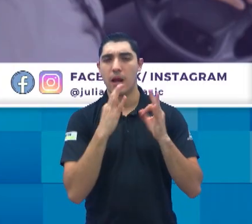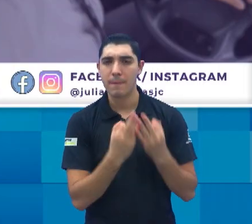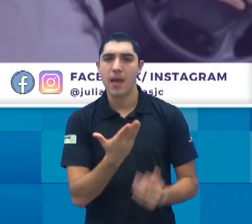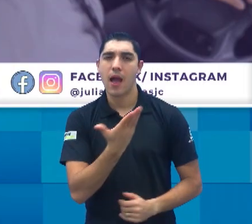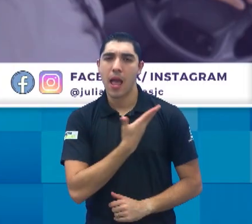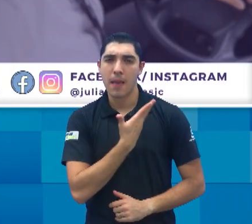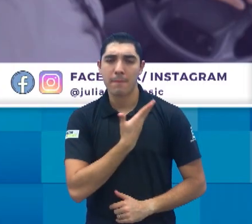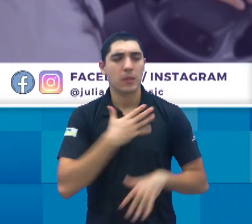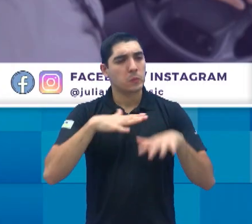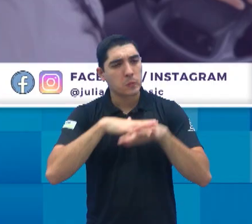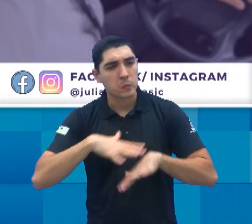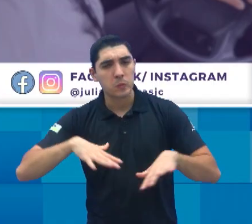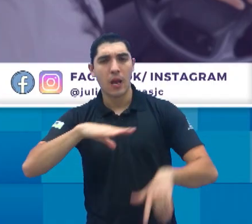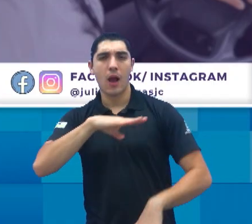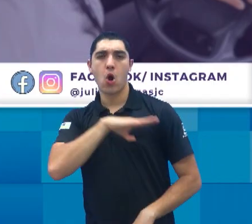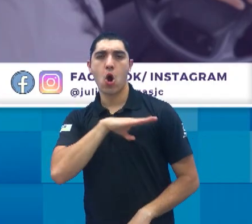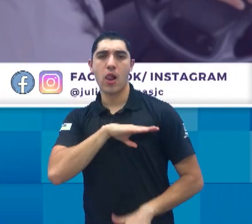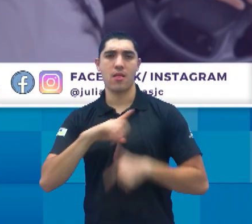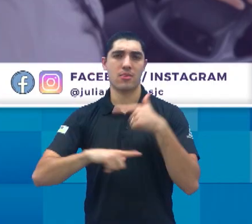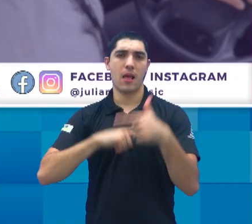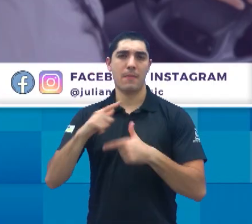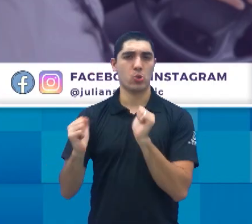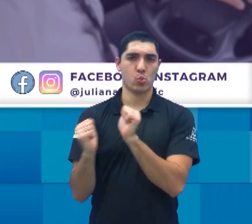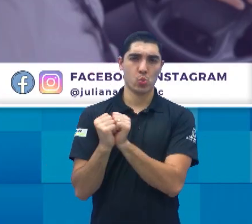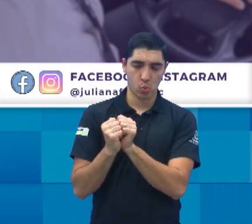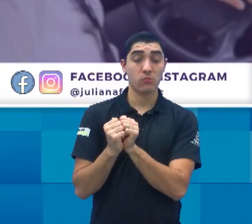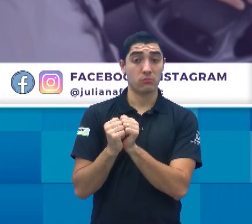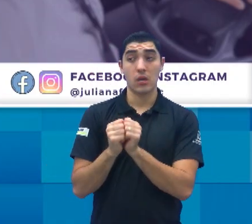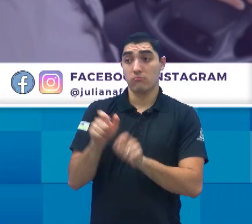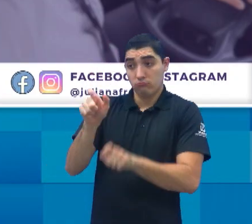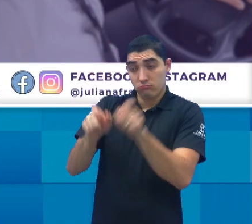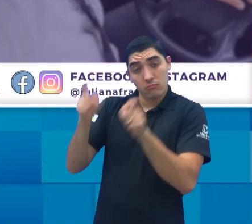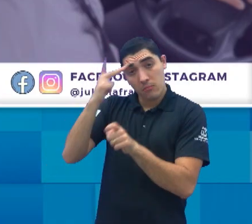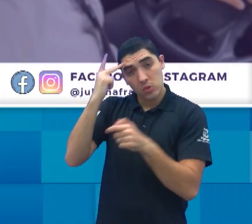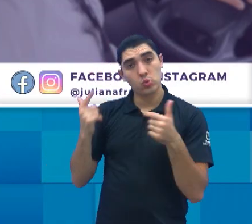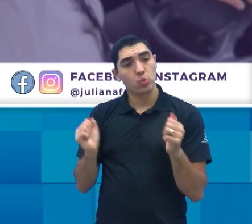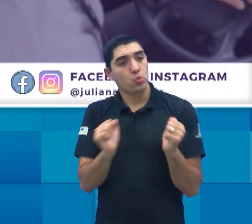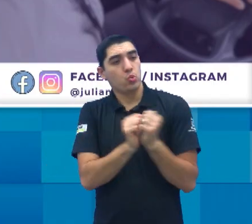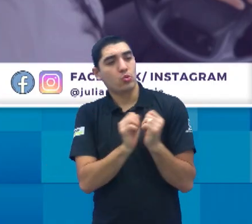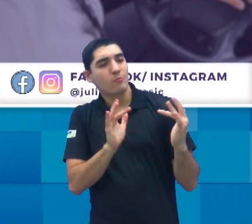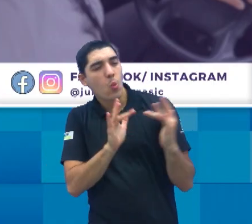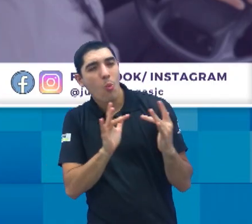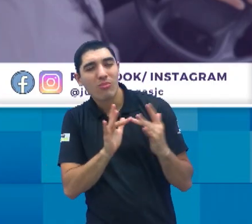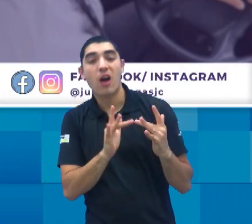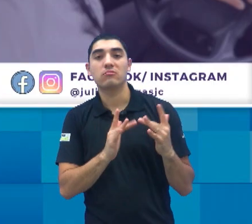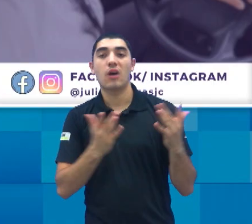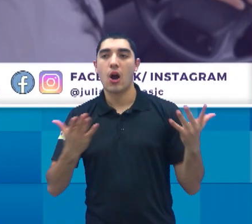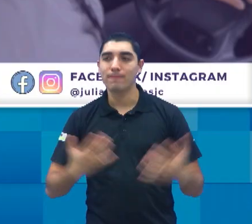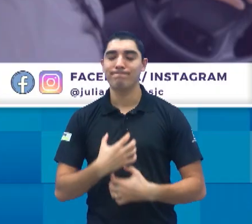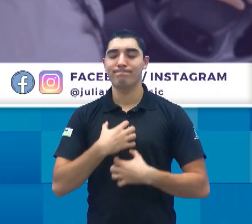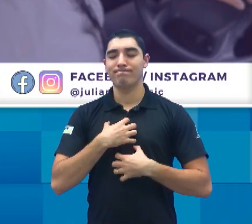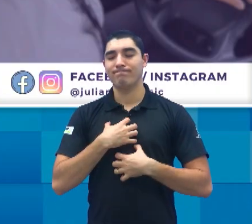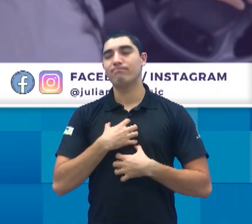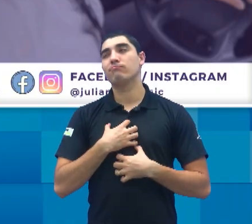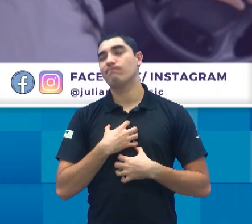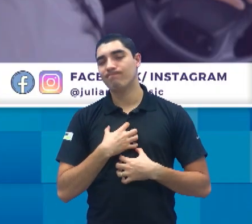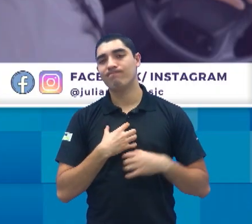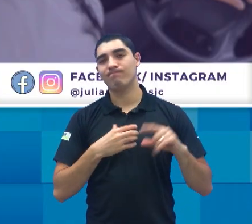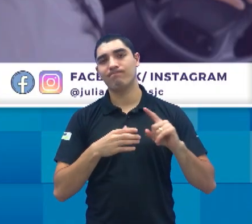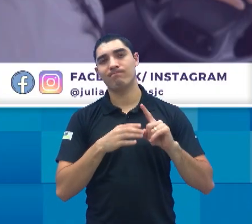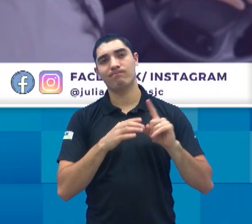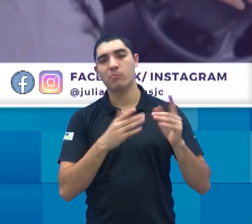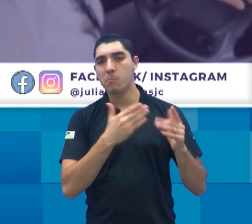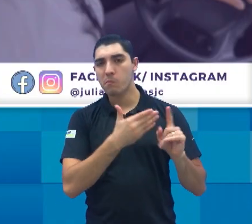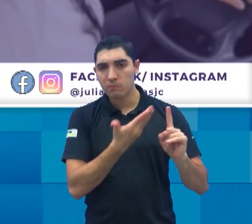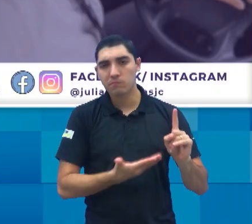de trabalho e todas as pessoas que conviviam com a Thalita e hoje sentem a dor dessa perda. Mas eu também quero que essa